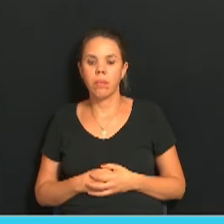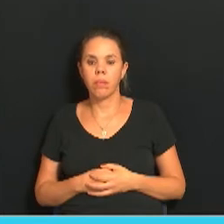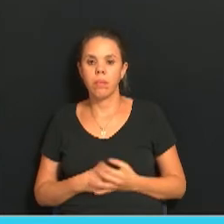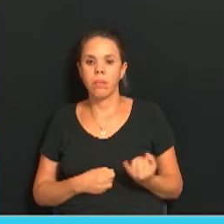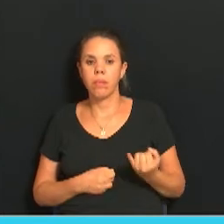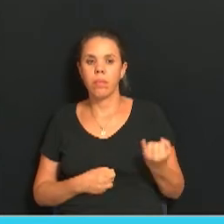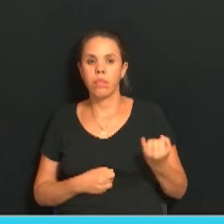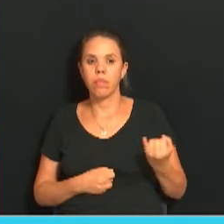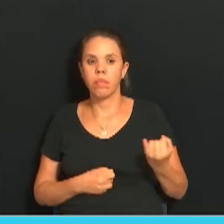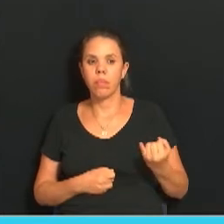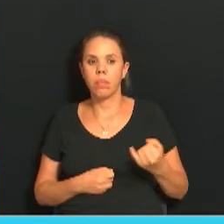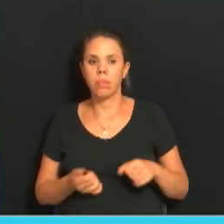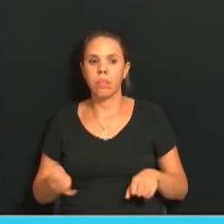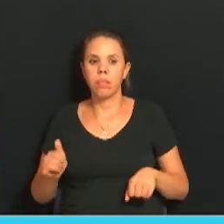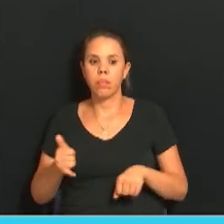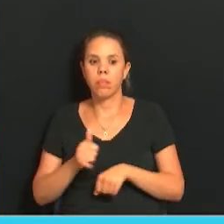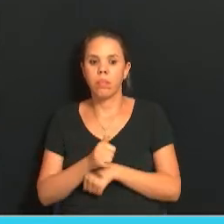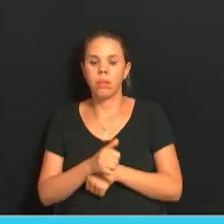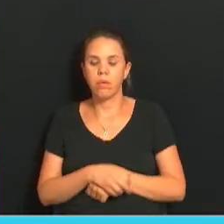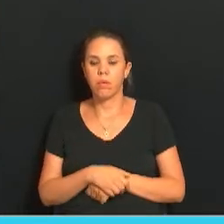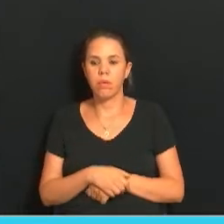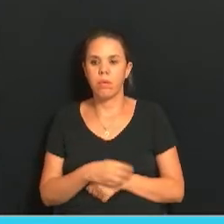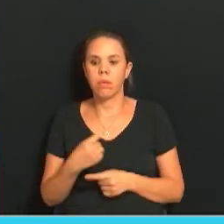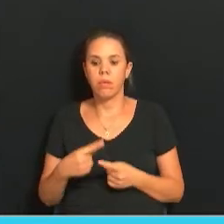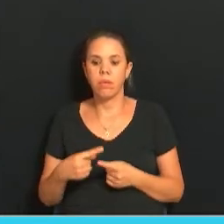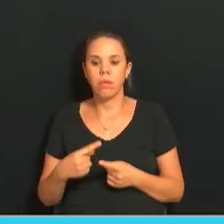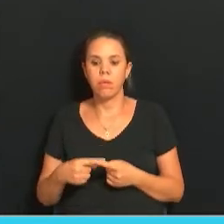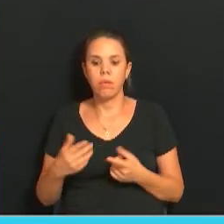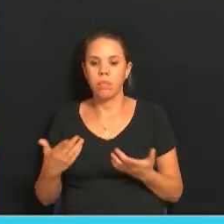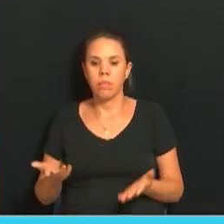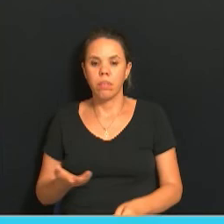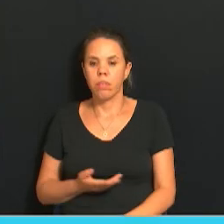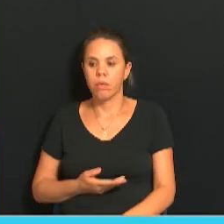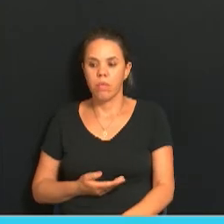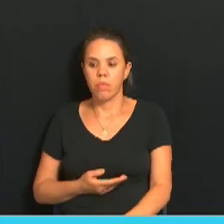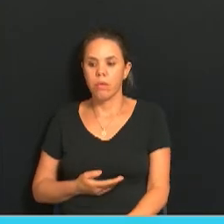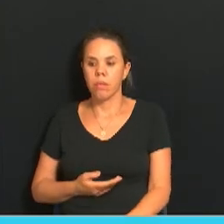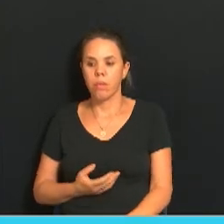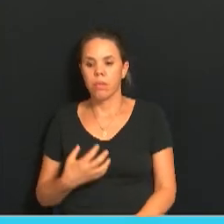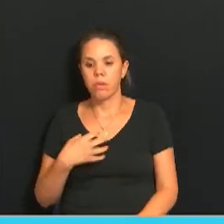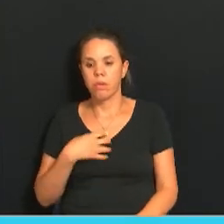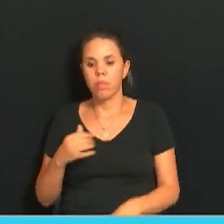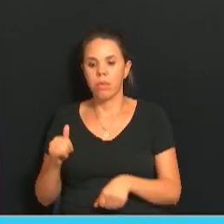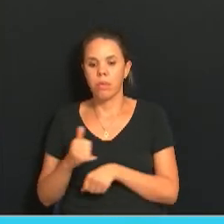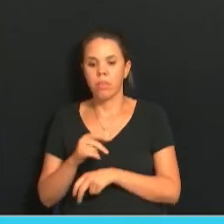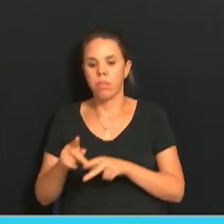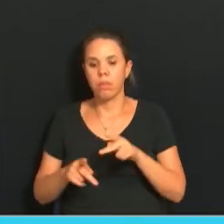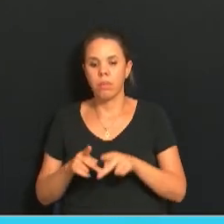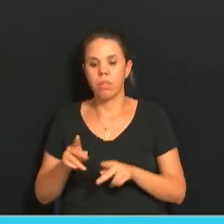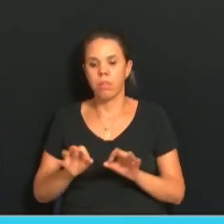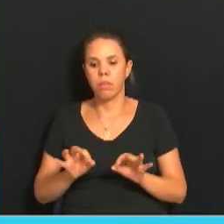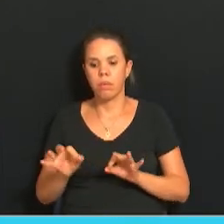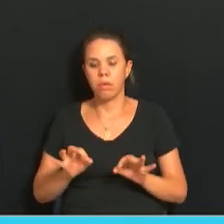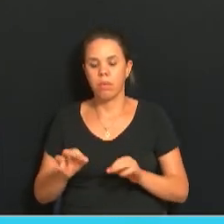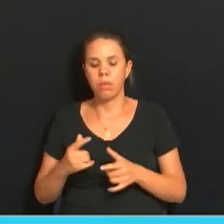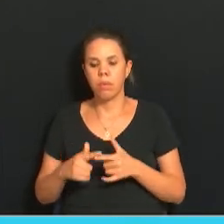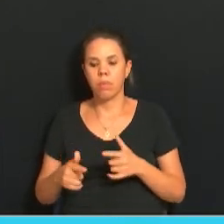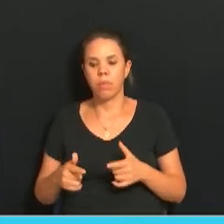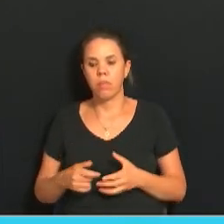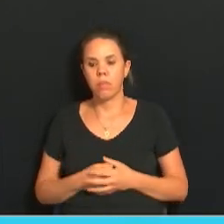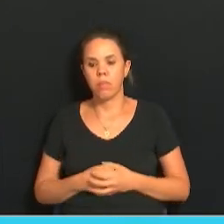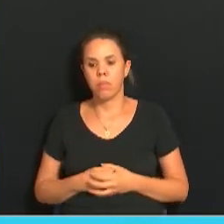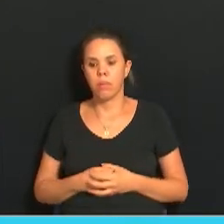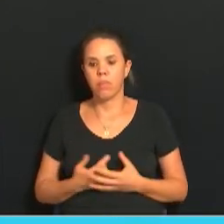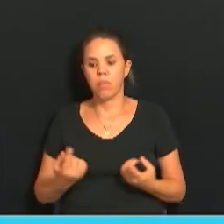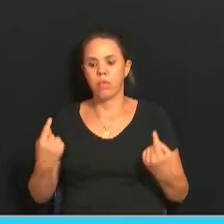importante com a obesidade, tá? Por que isso? Porque o estado obeso ele produz uma situação metabólica no